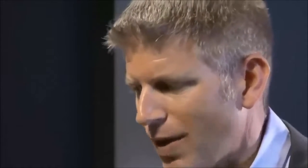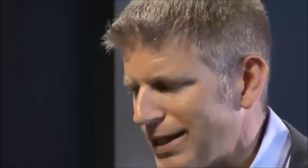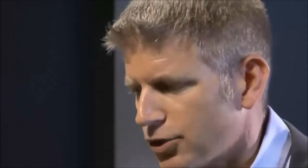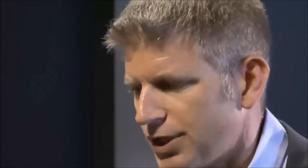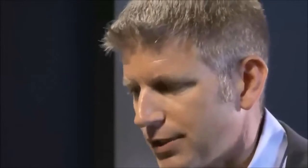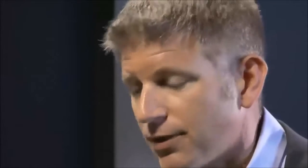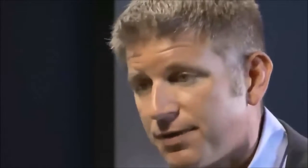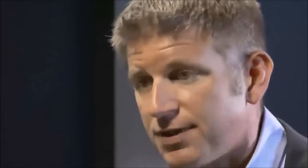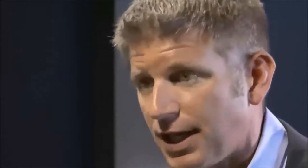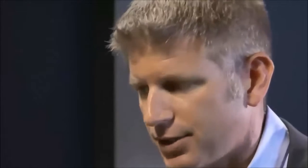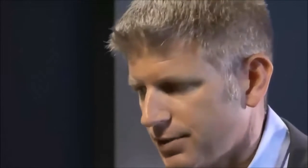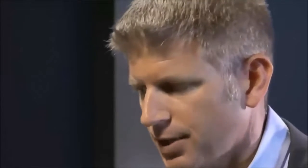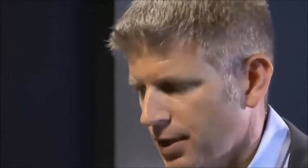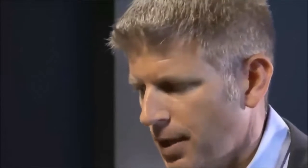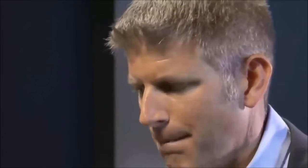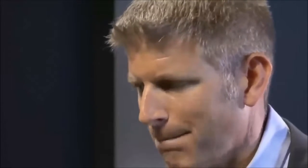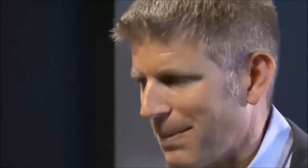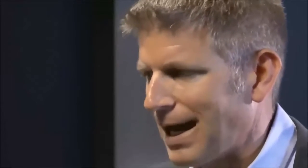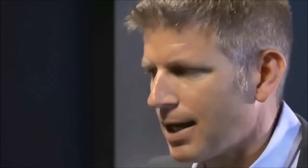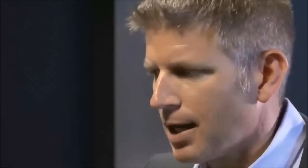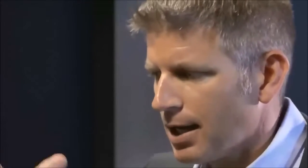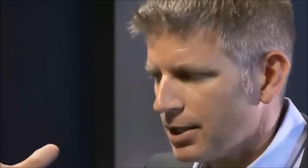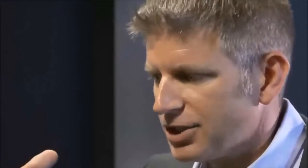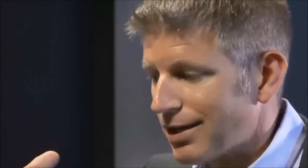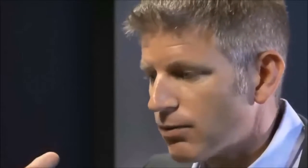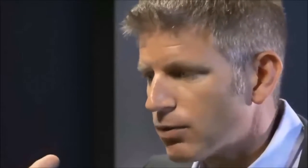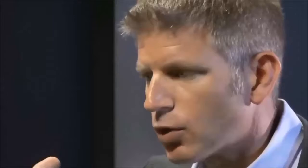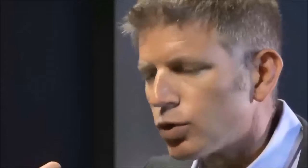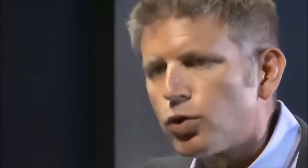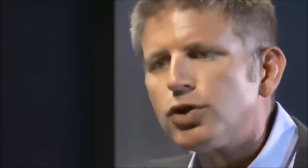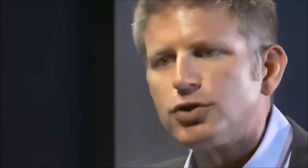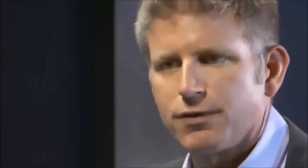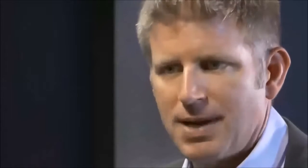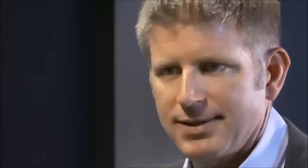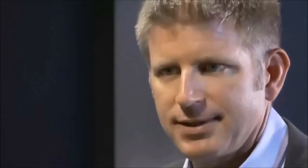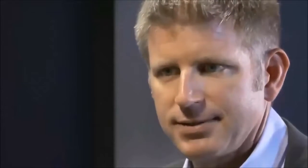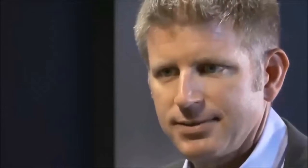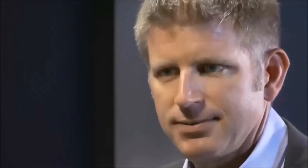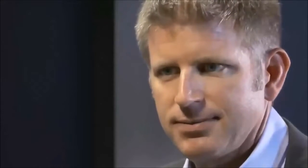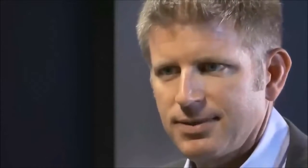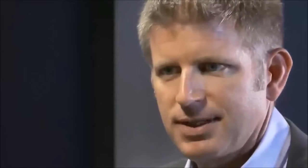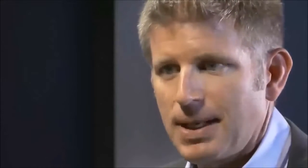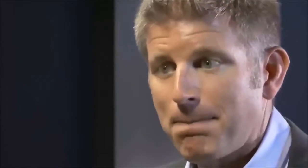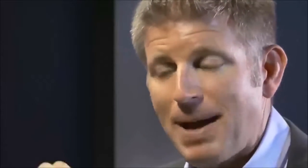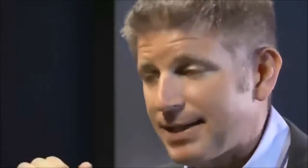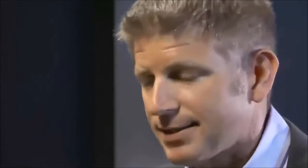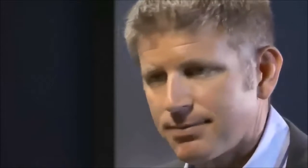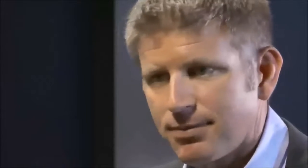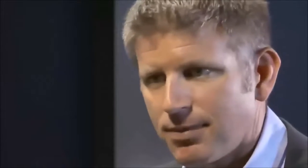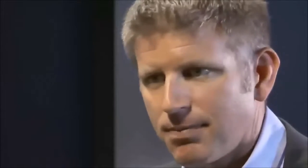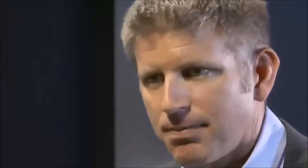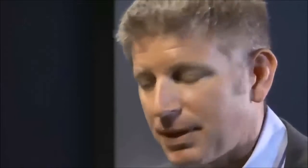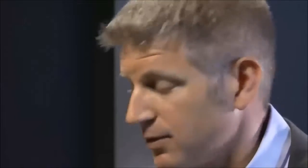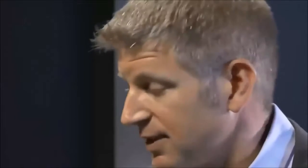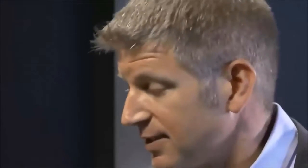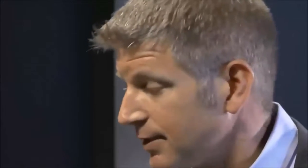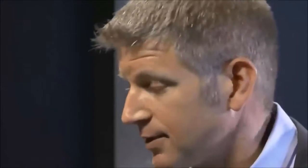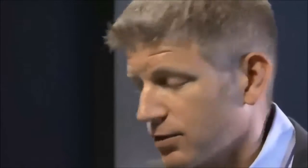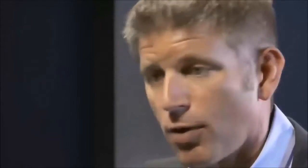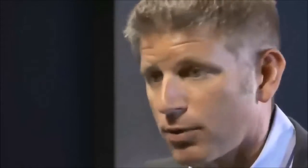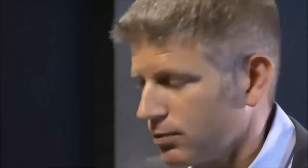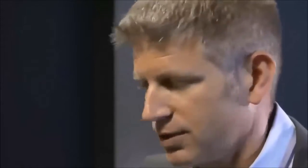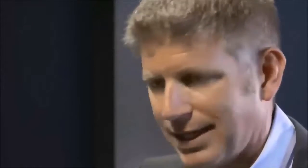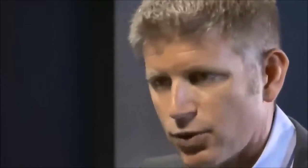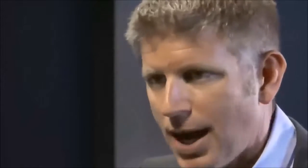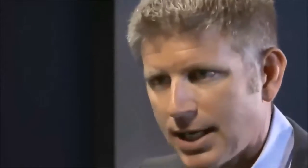queimadas com energia suficiente para gerar um coluna de fumaça que passa pelas